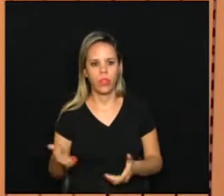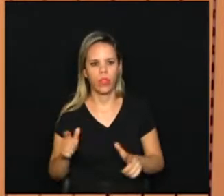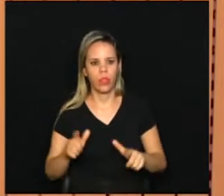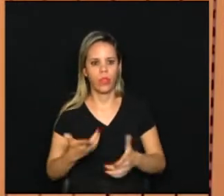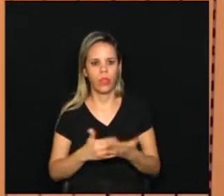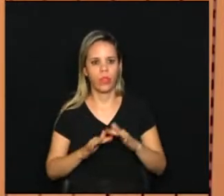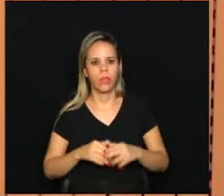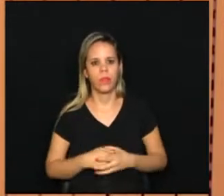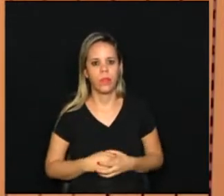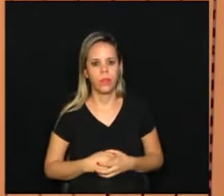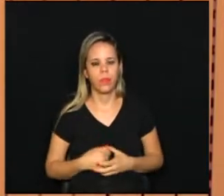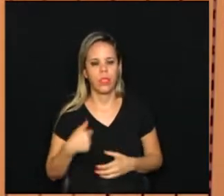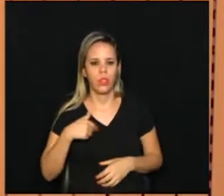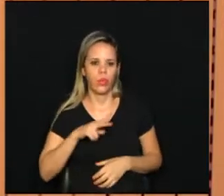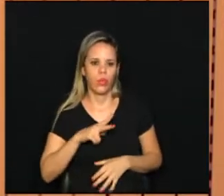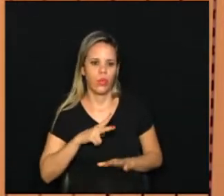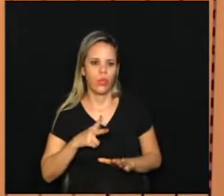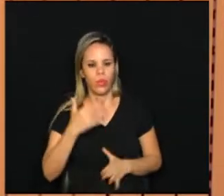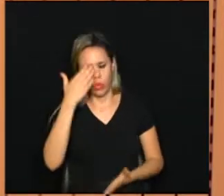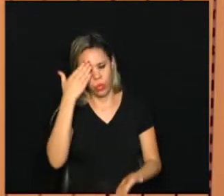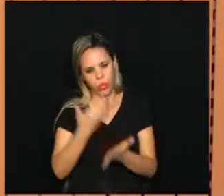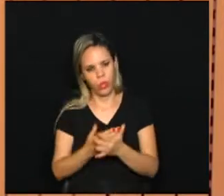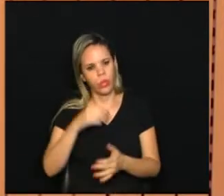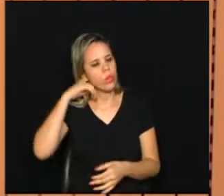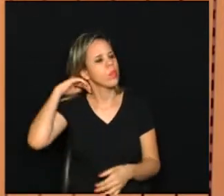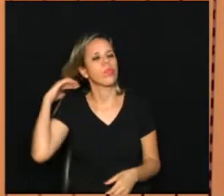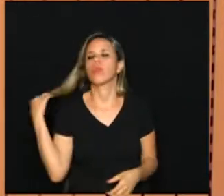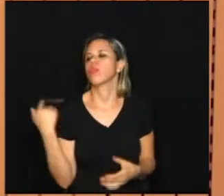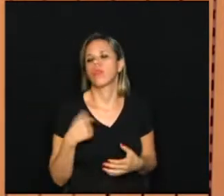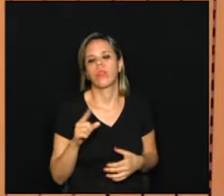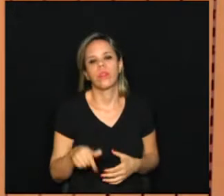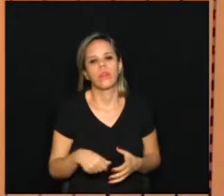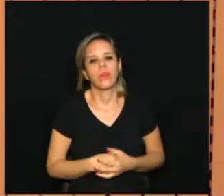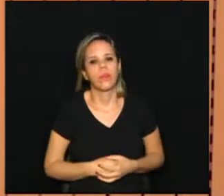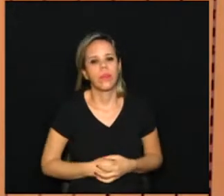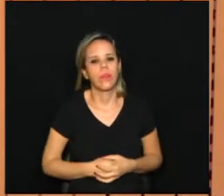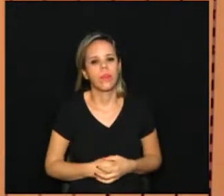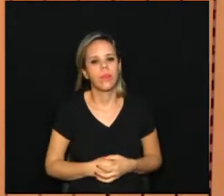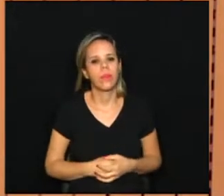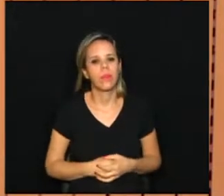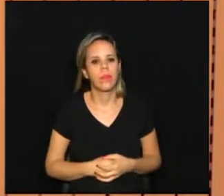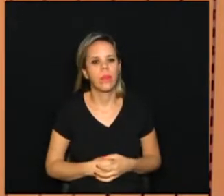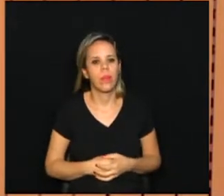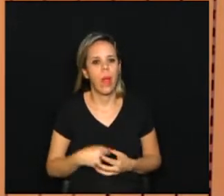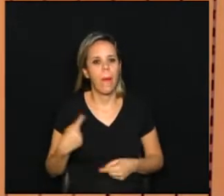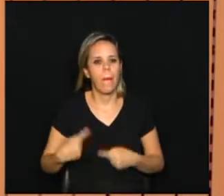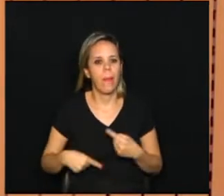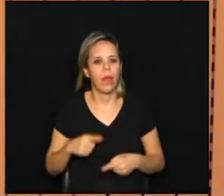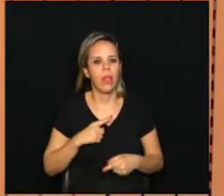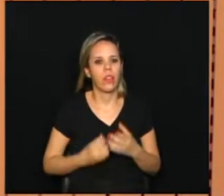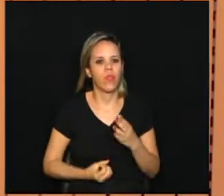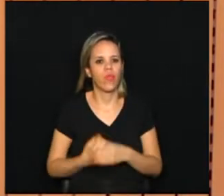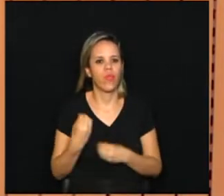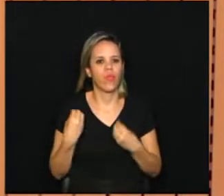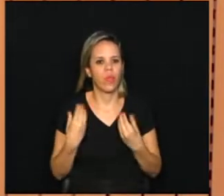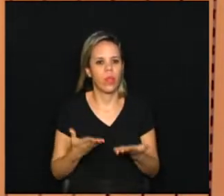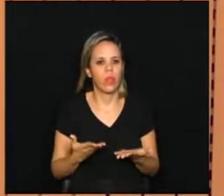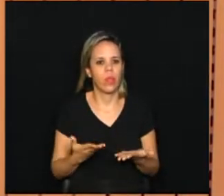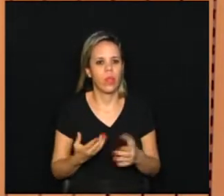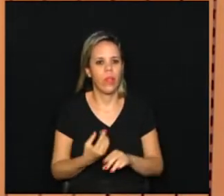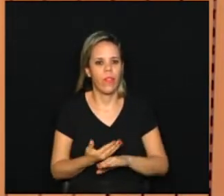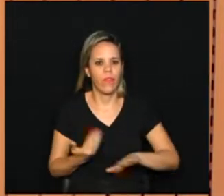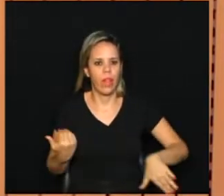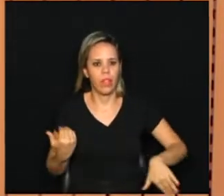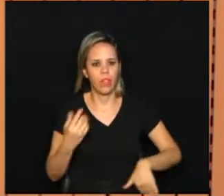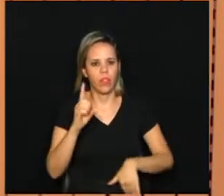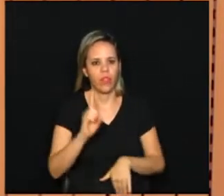escolar. Eu particularmente acredito que essa maneira punitivista que foram encaminhadas, né, afastamento da